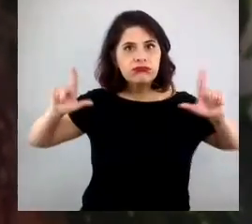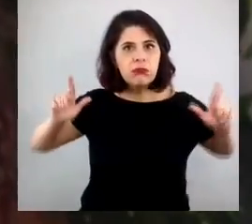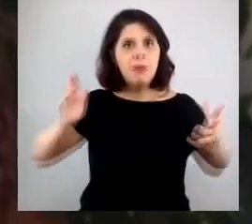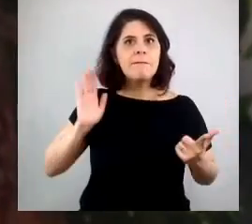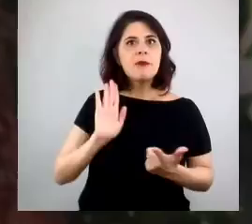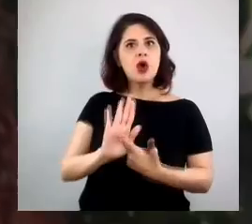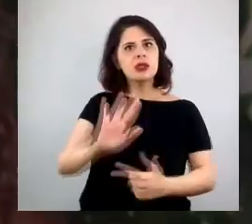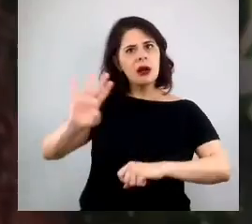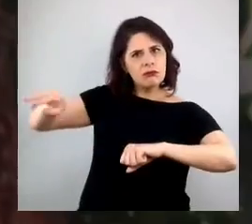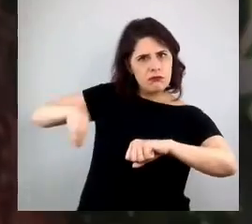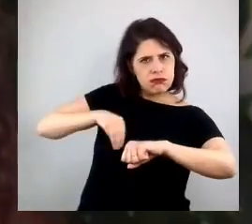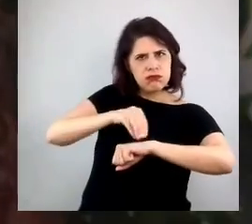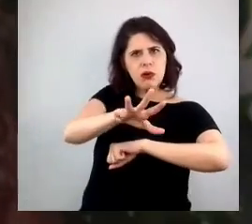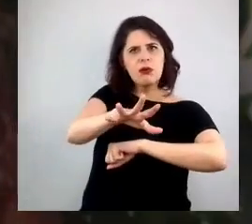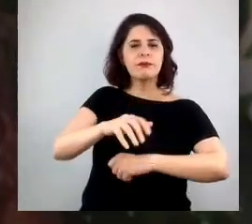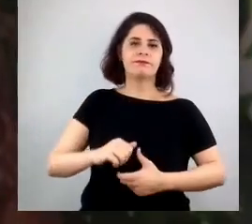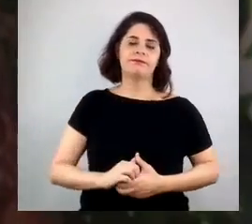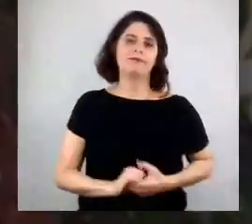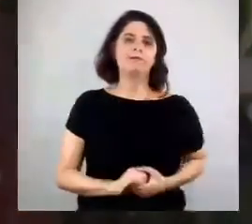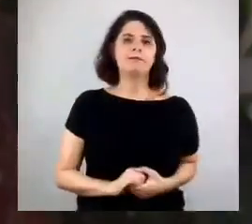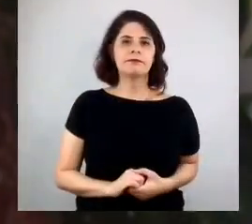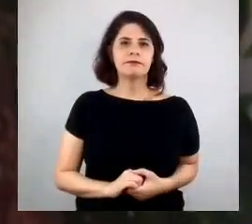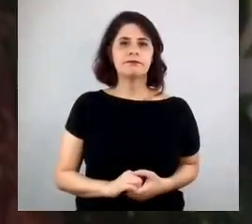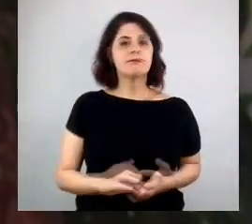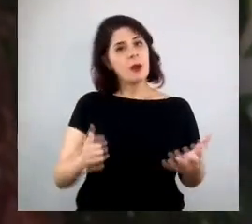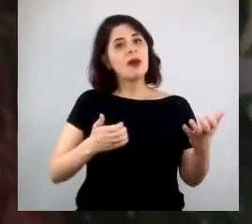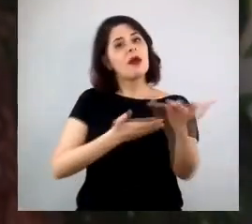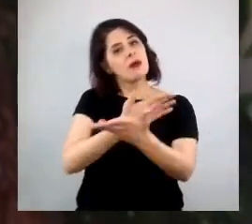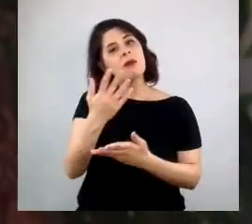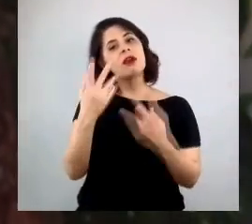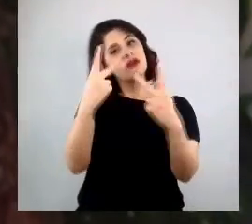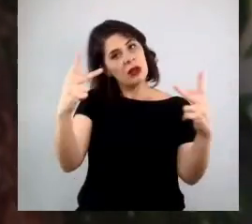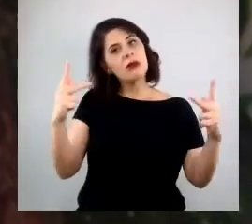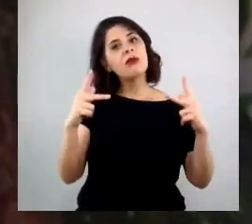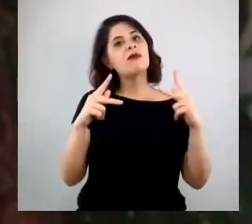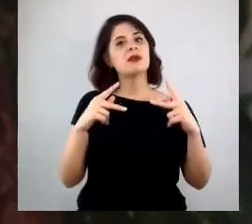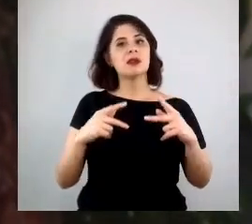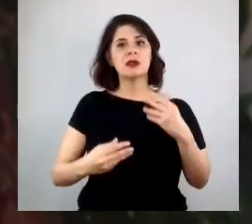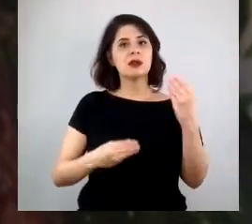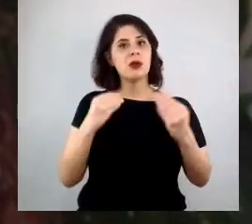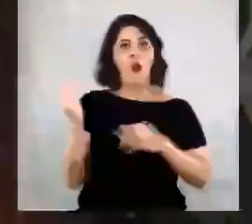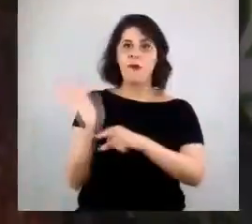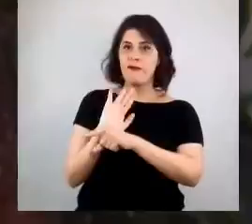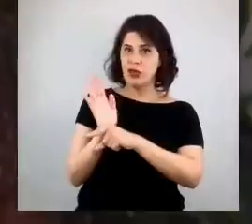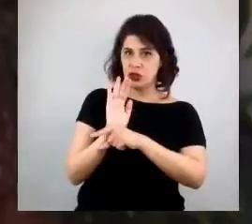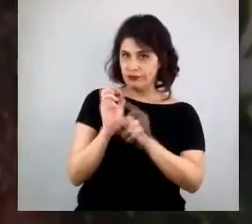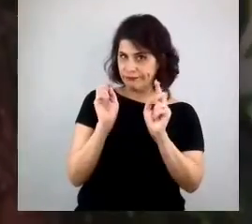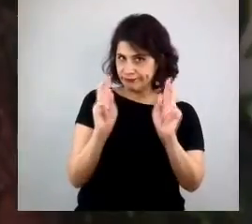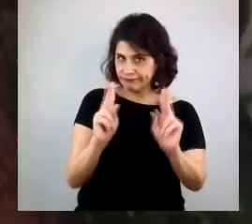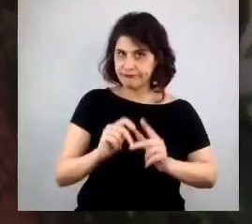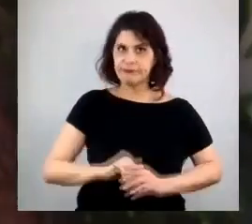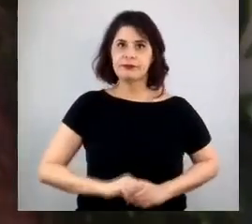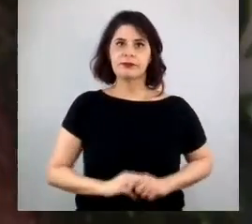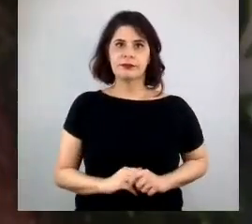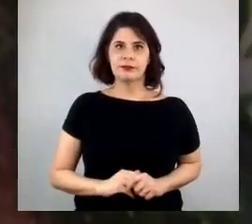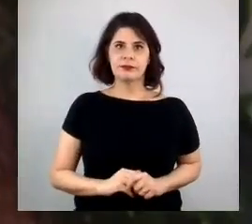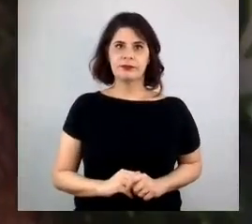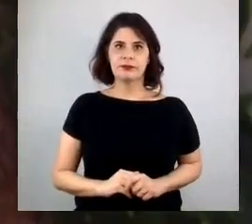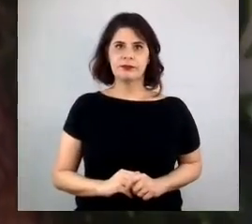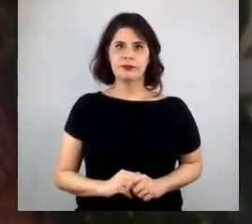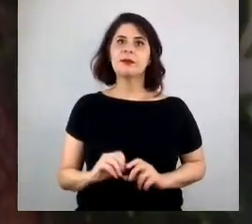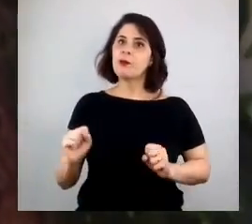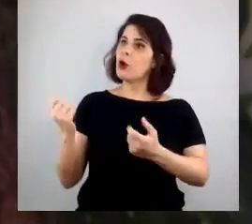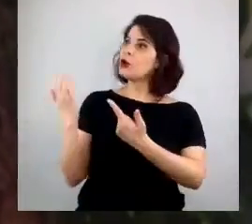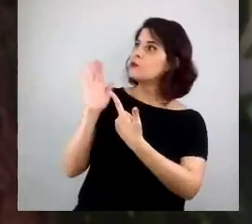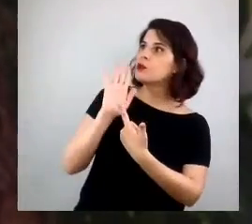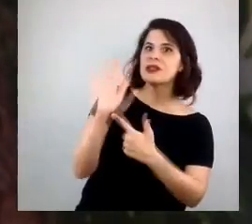E aí eu quero compartilhar um pouquinho desse vídeo com vocês. Pode passar o vídeo, por favor.